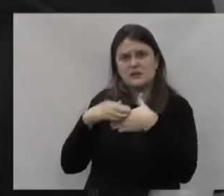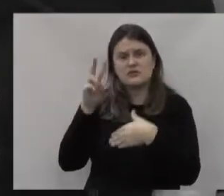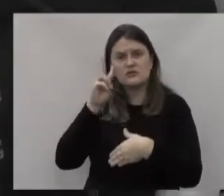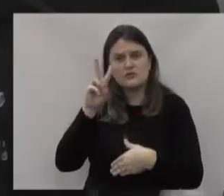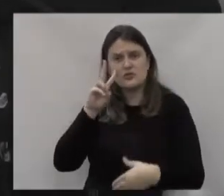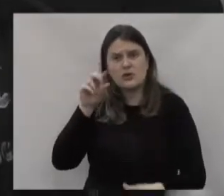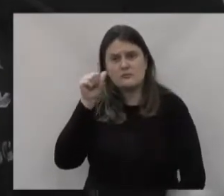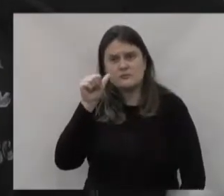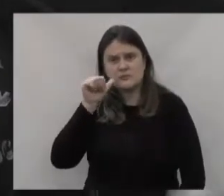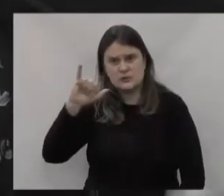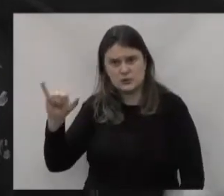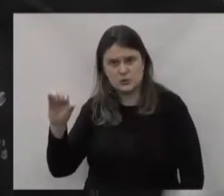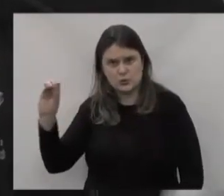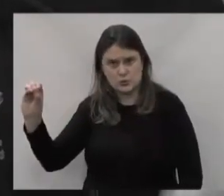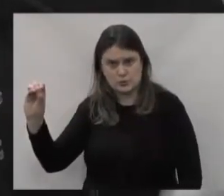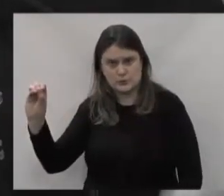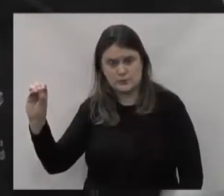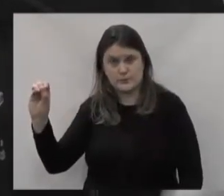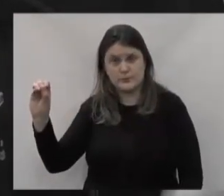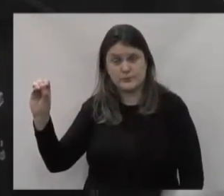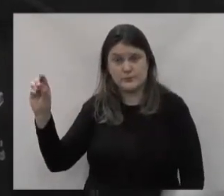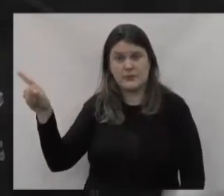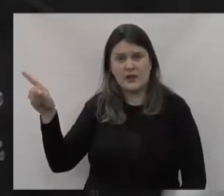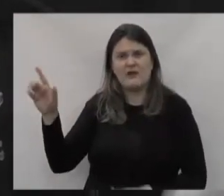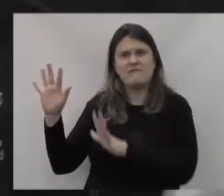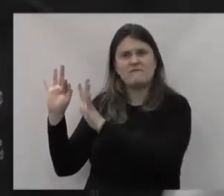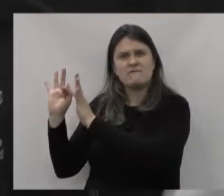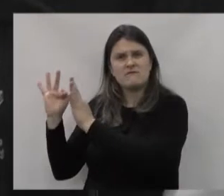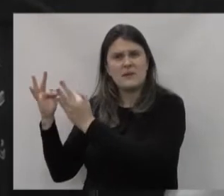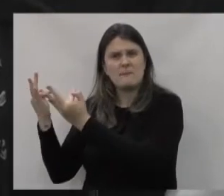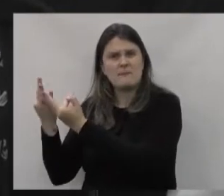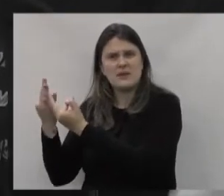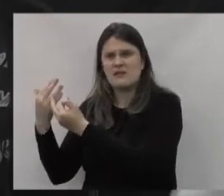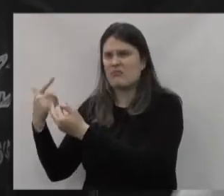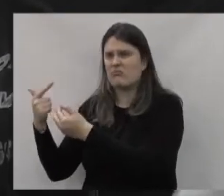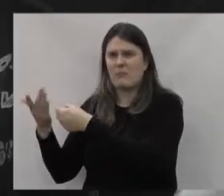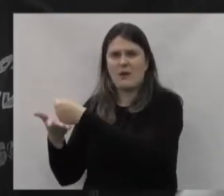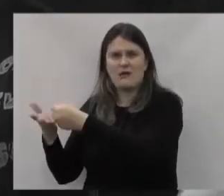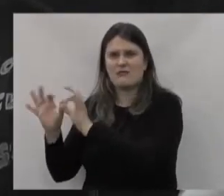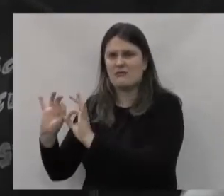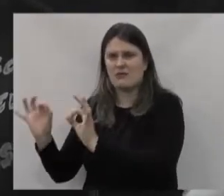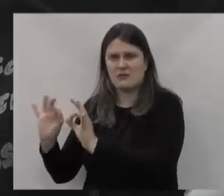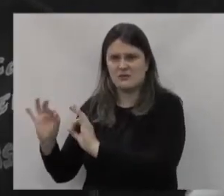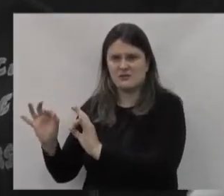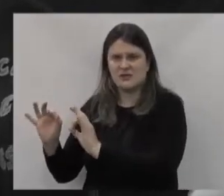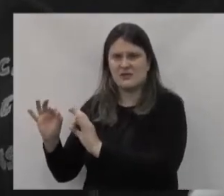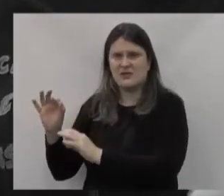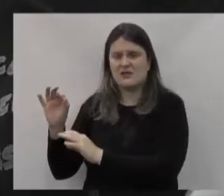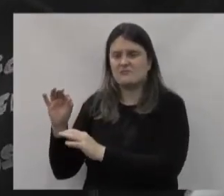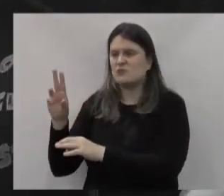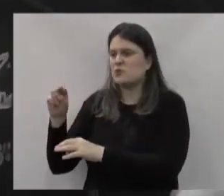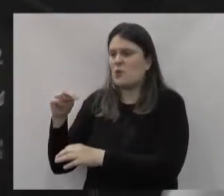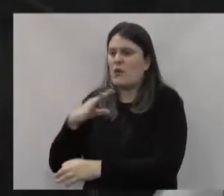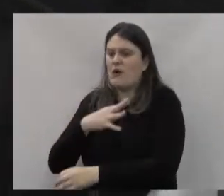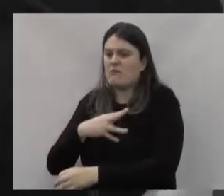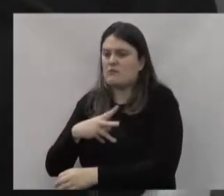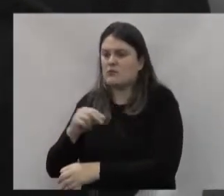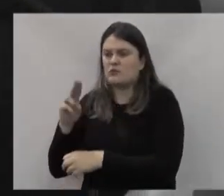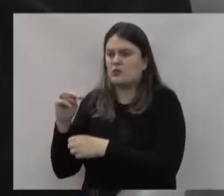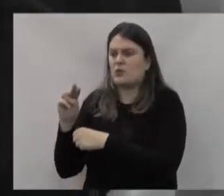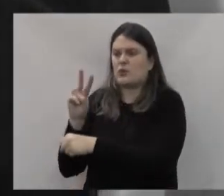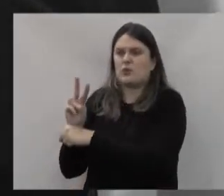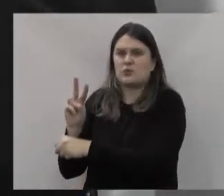da Jo. A Jo vem de uma família completamente desestruturada, onde ela nunca se sentiu amada,